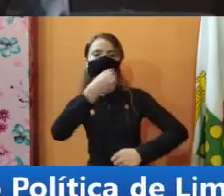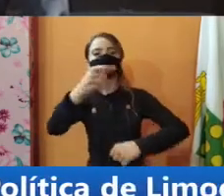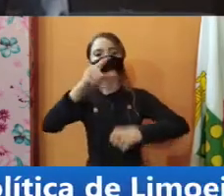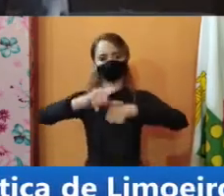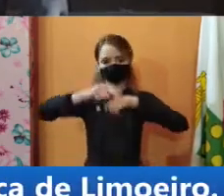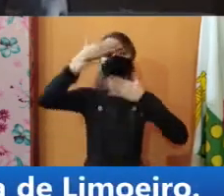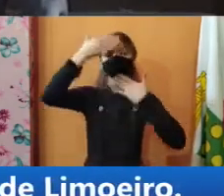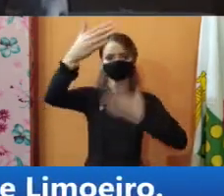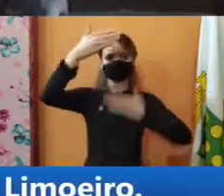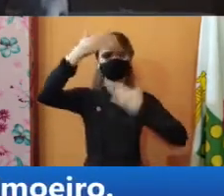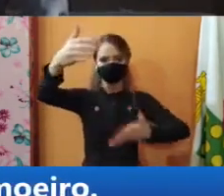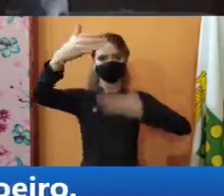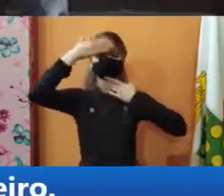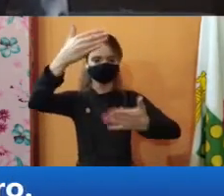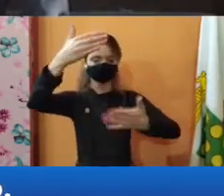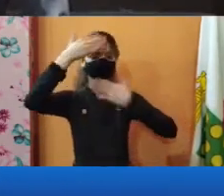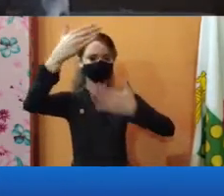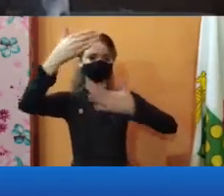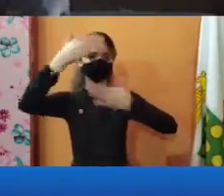obrigado. Eita!